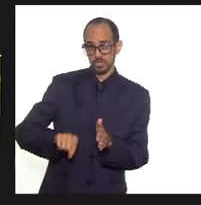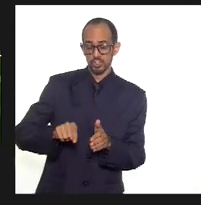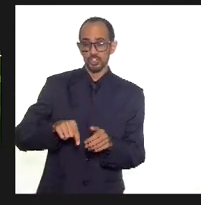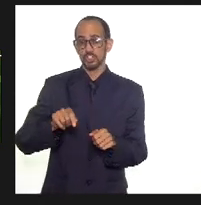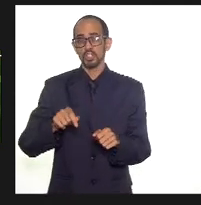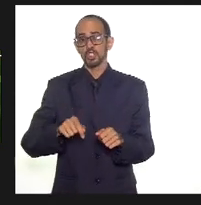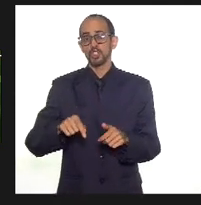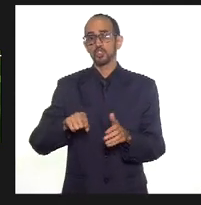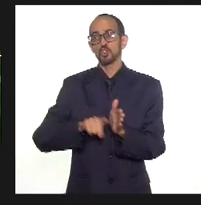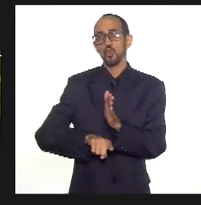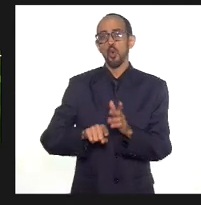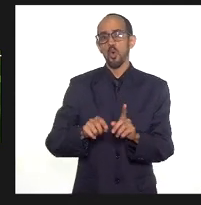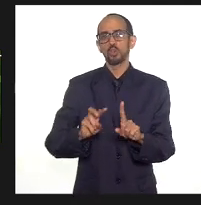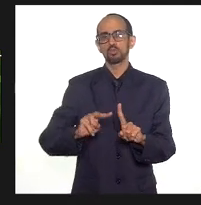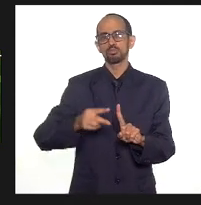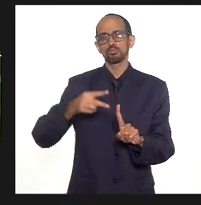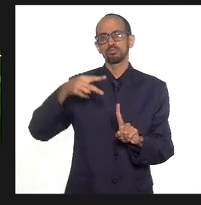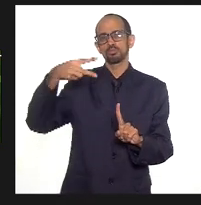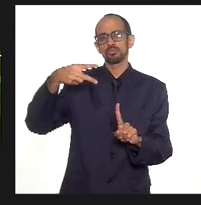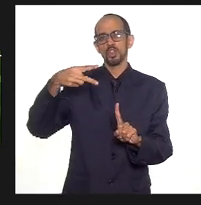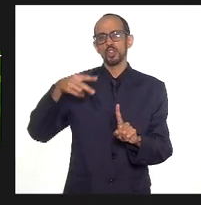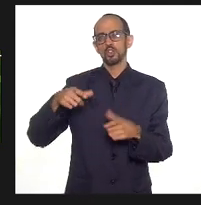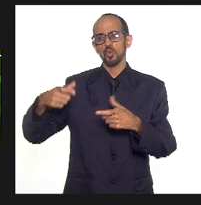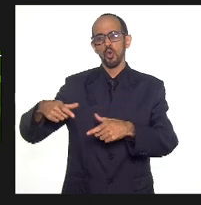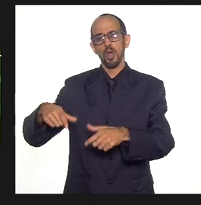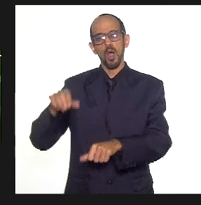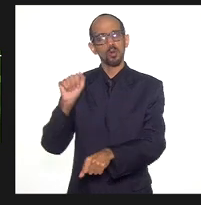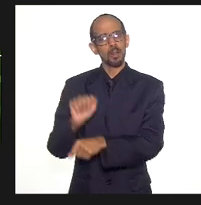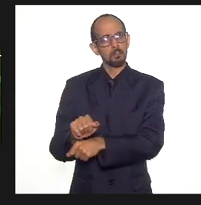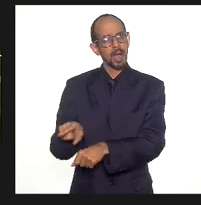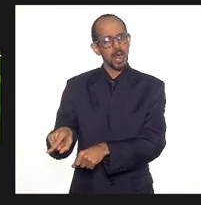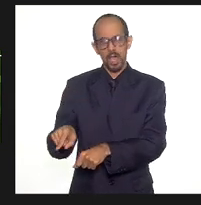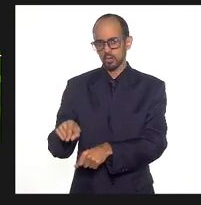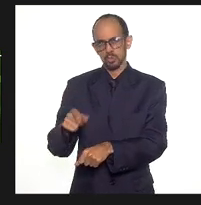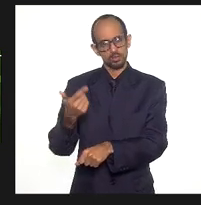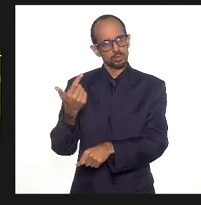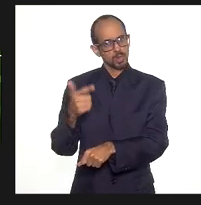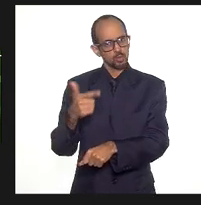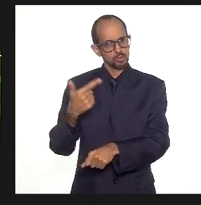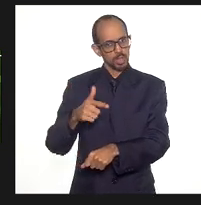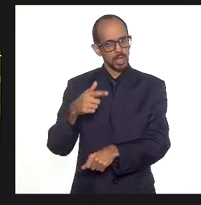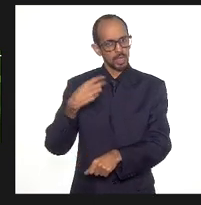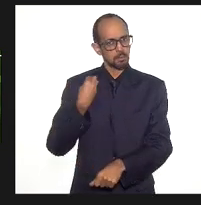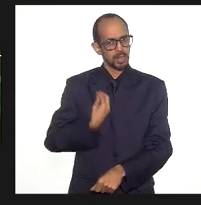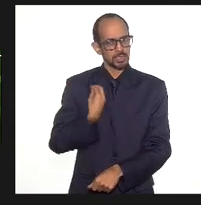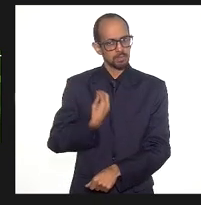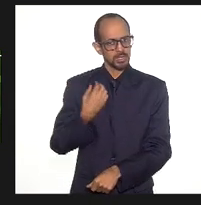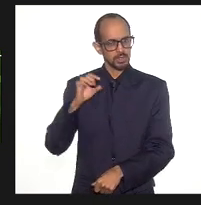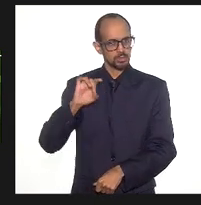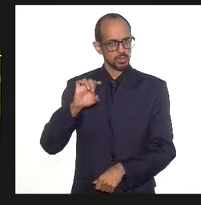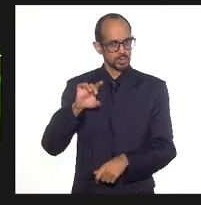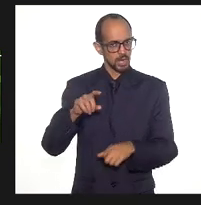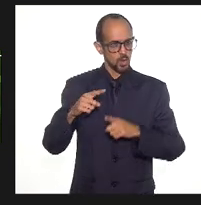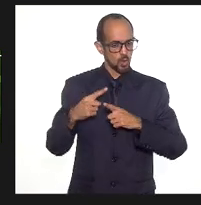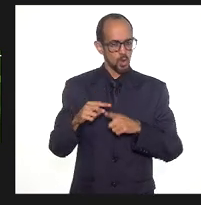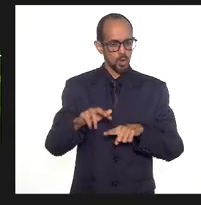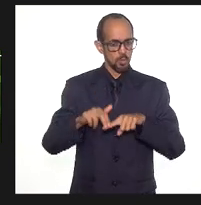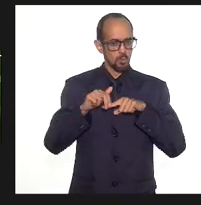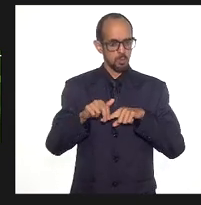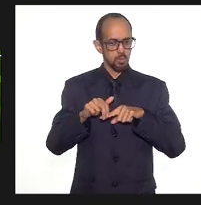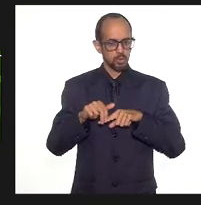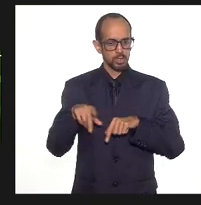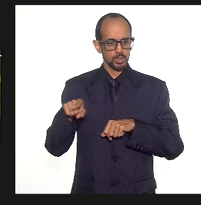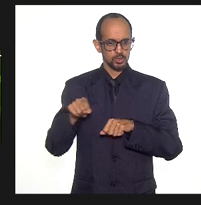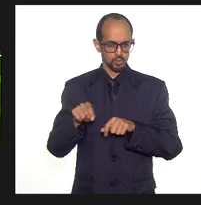Campos de cessão onerosa, Campos de partilha, não há PE. Então, foi feito essa identificação de tudo aquilo que envolvia Campos